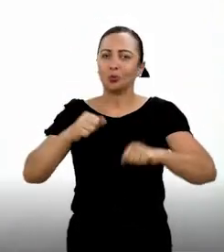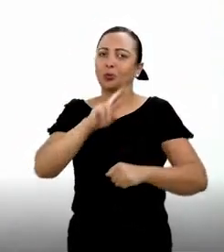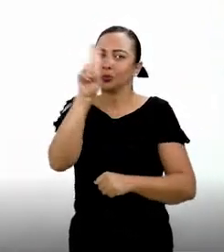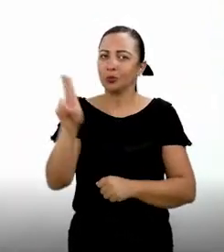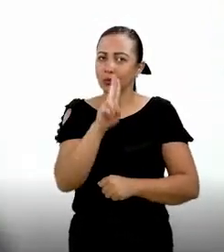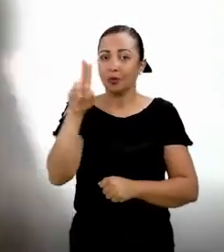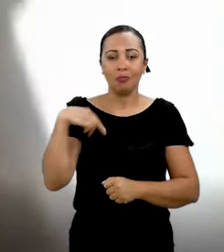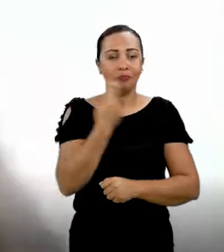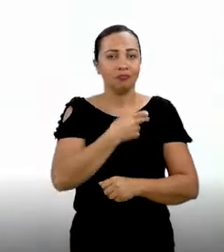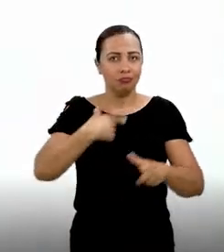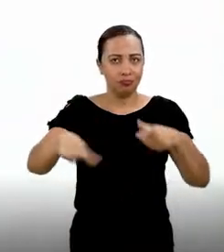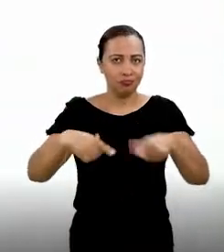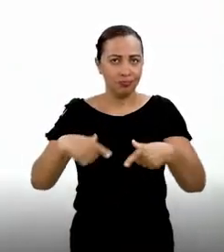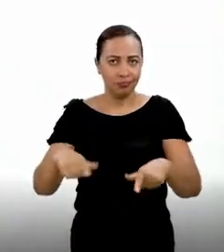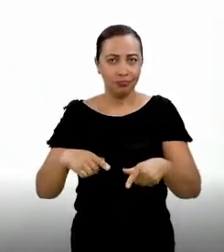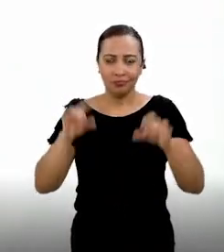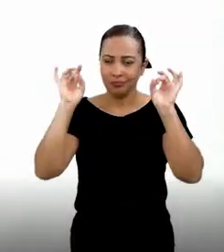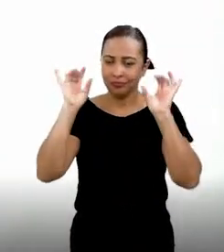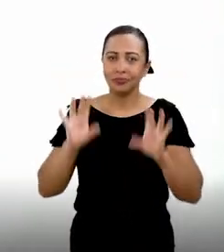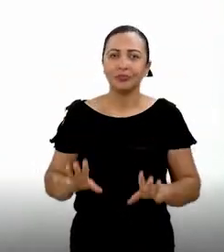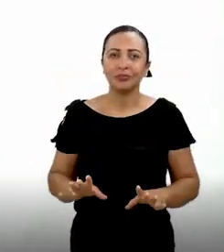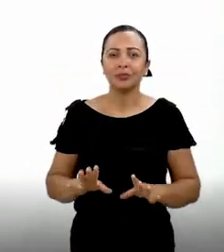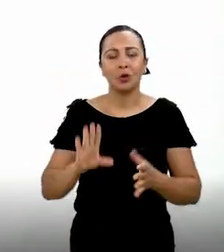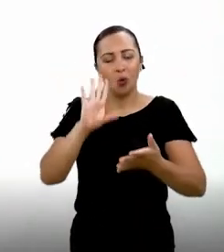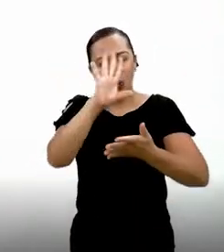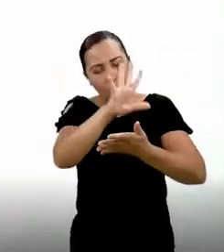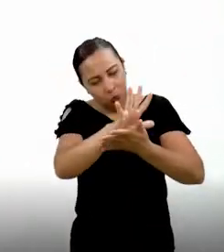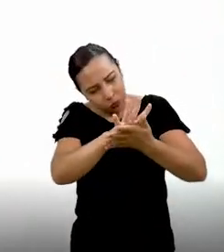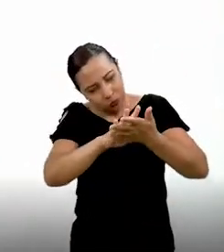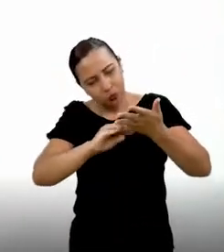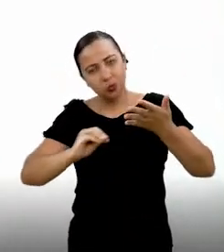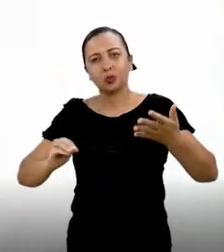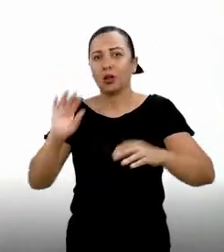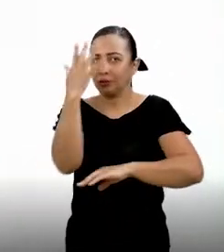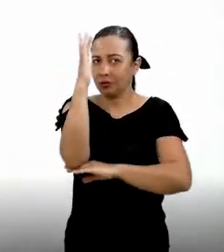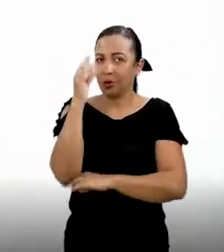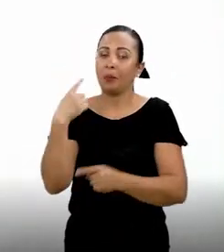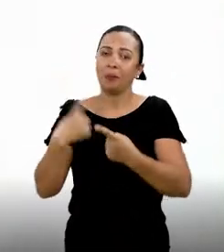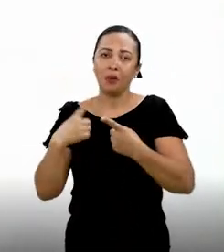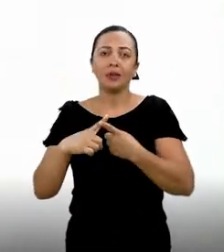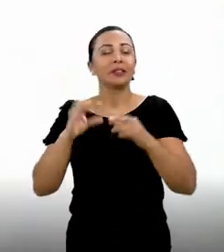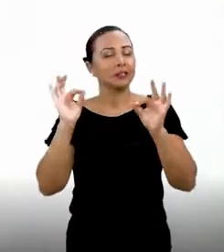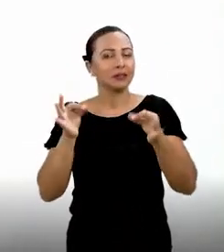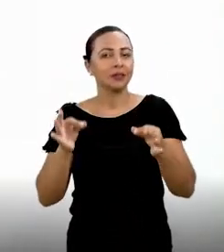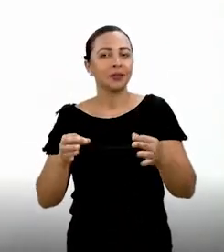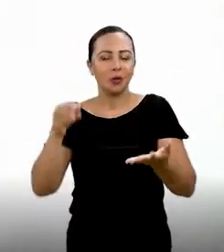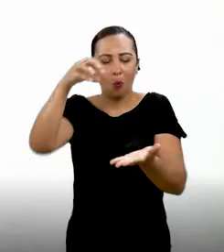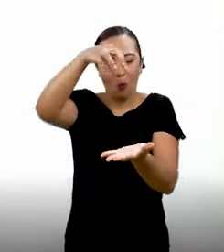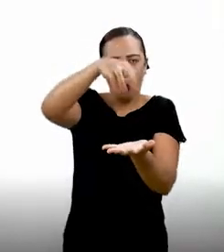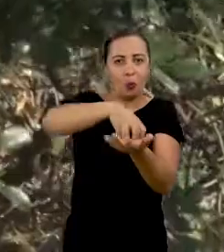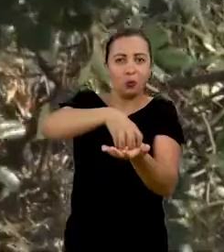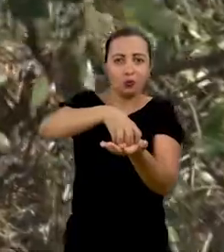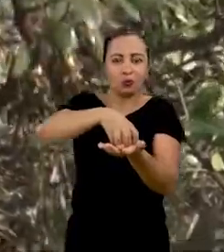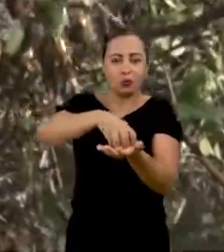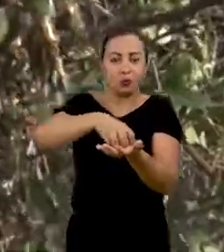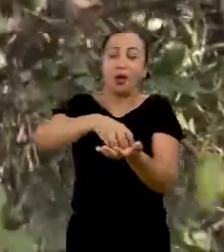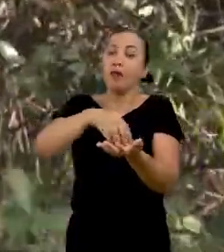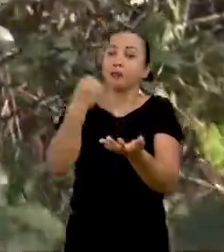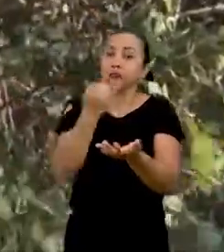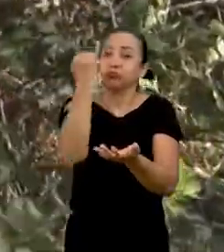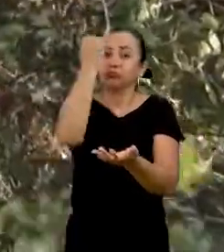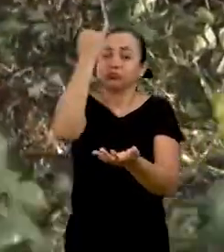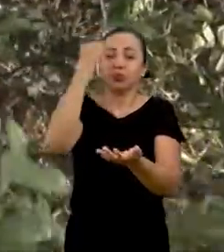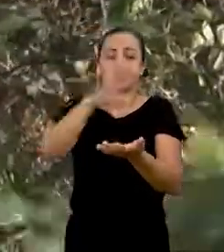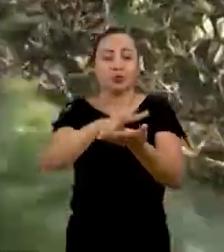extrato, lógico, porque a gente concentra os princípios ativos, né, num extrato. Então fica mais fácil. Mas eu acho que